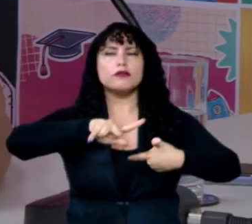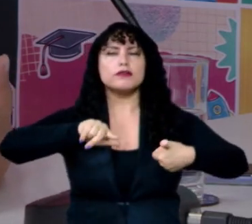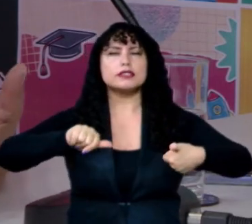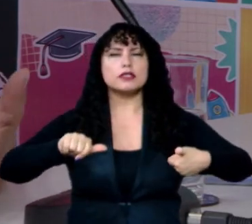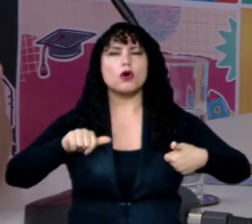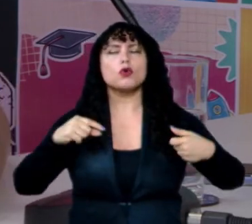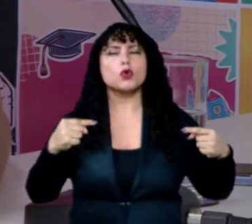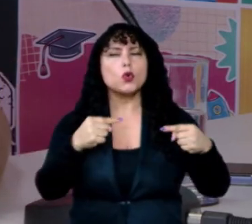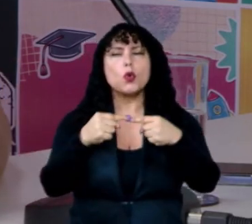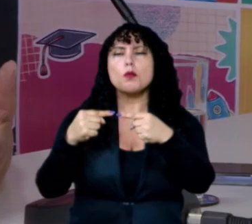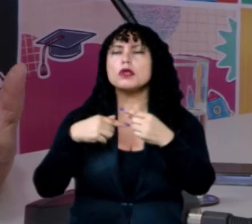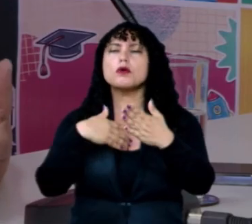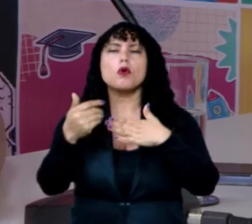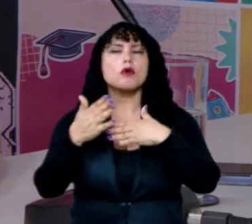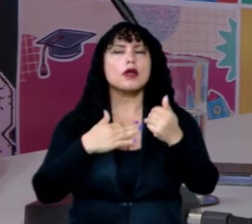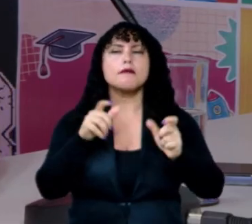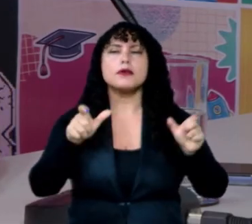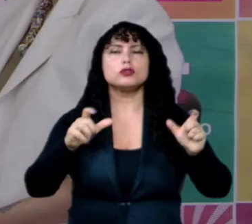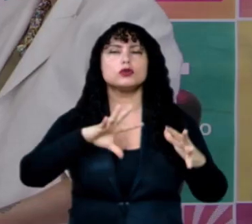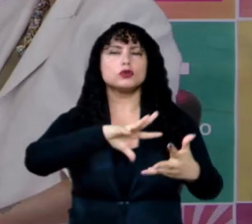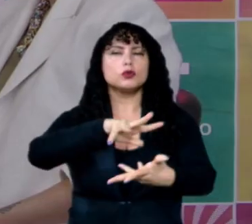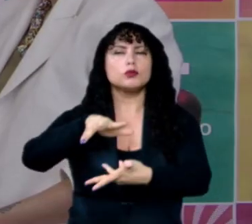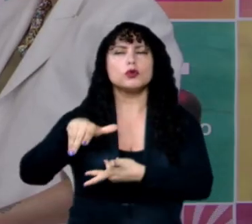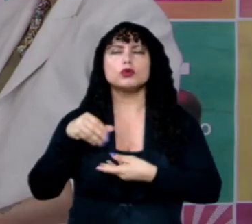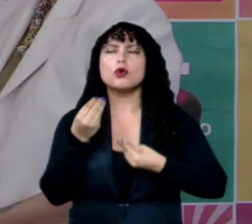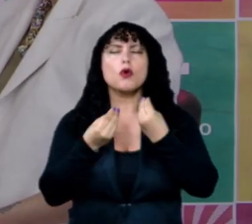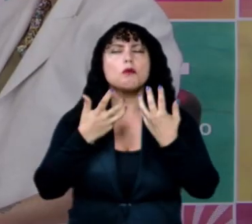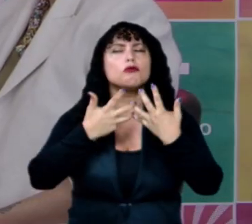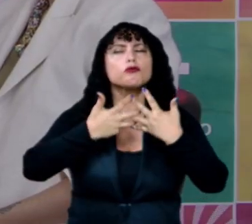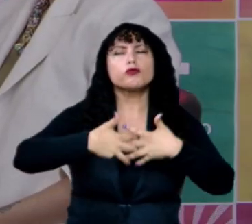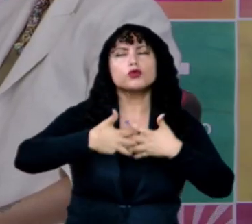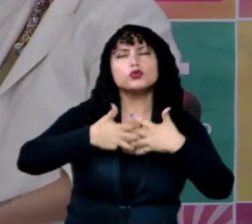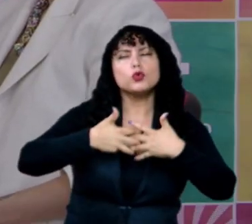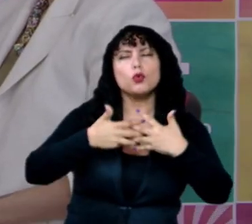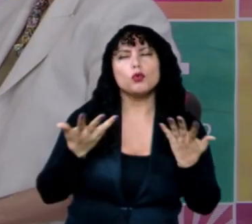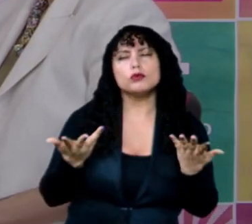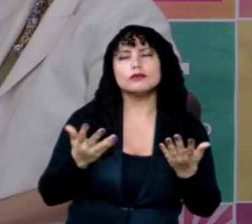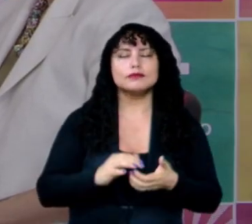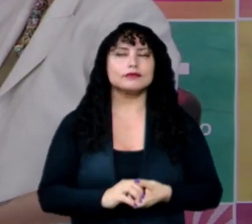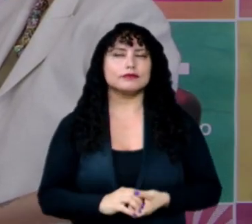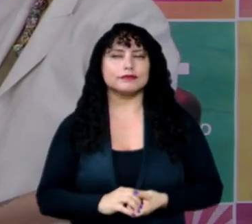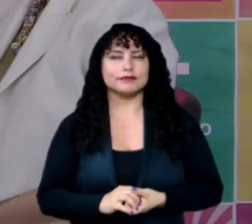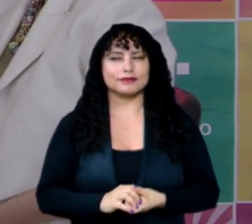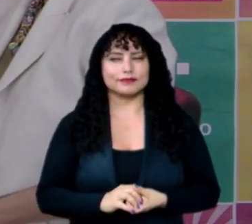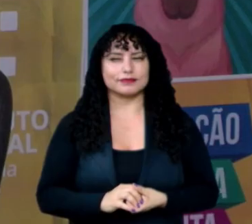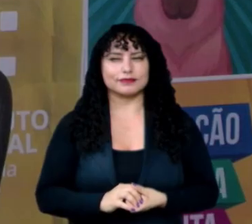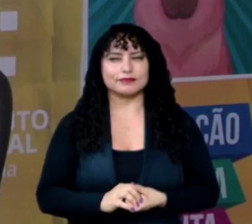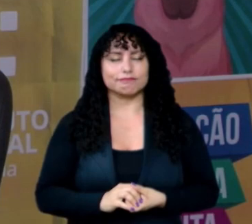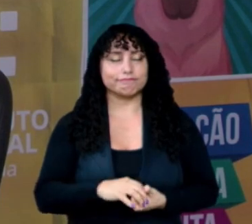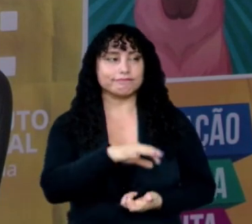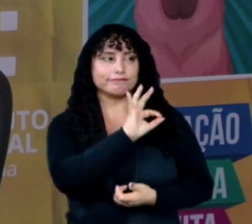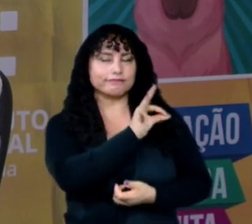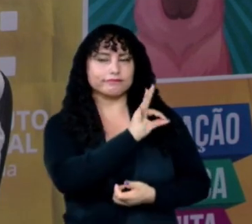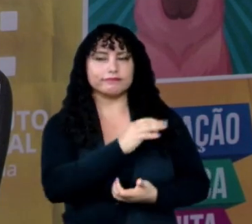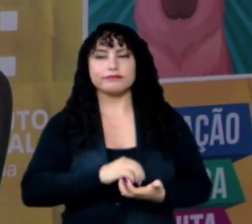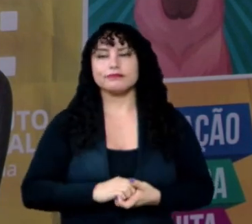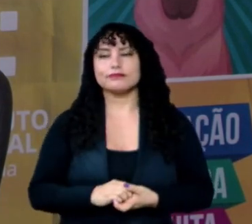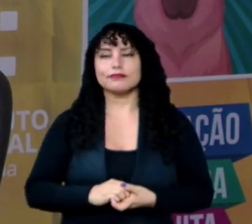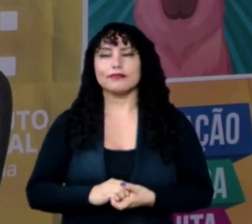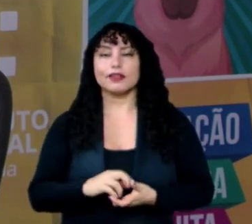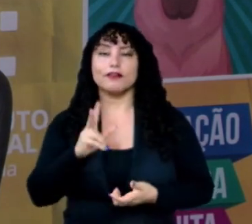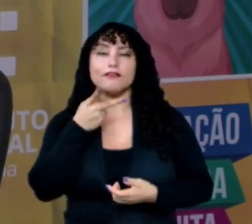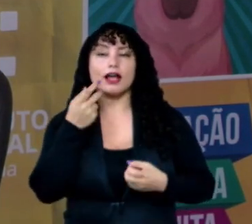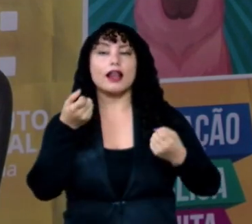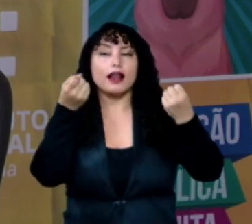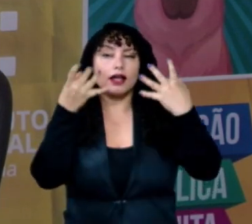que serve para qualquer pessoa no mundo. Como é que funciona isso? Sim, de fato, eu acho que a gente pode falar